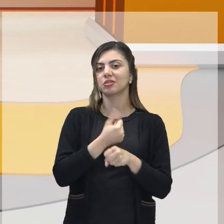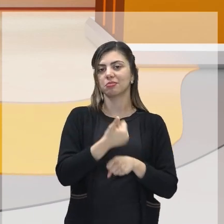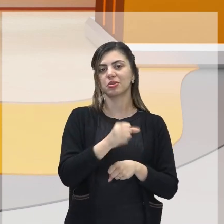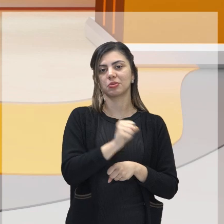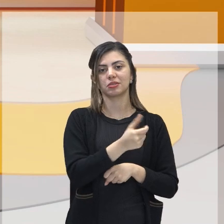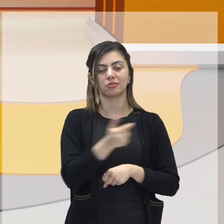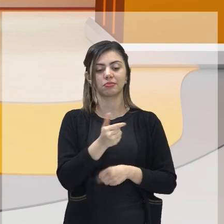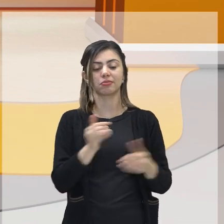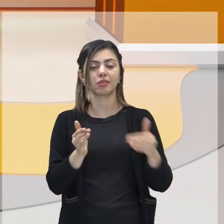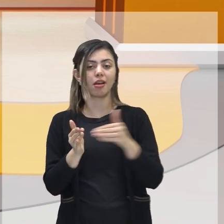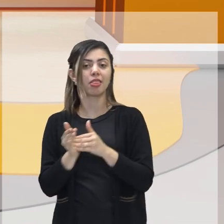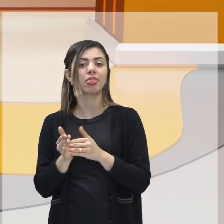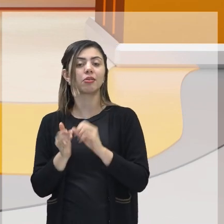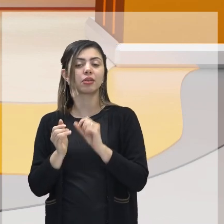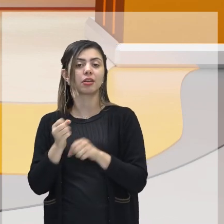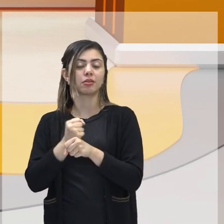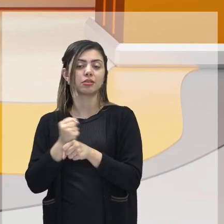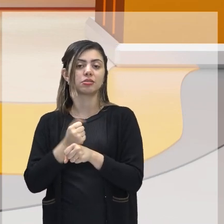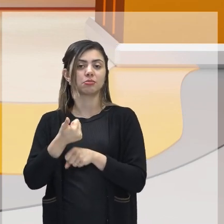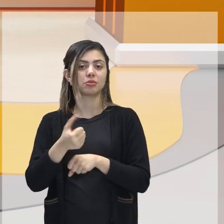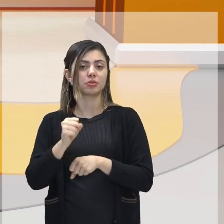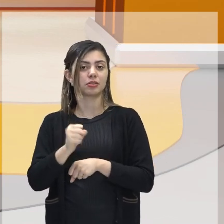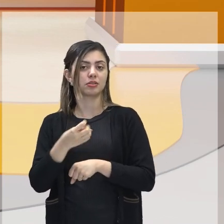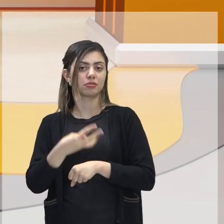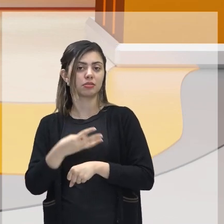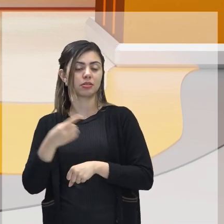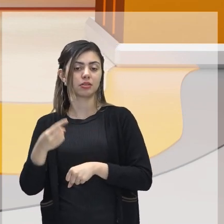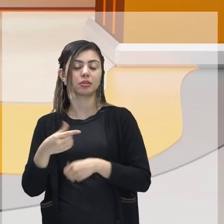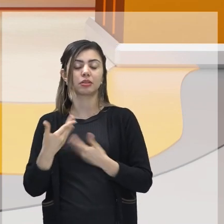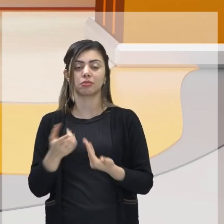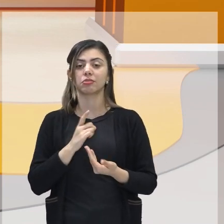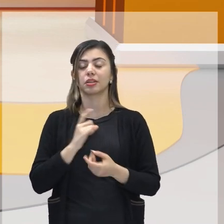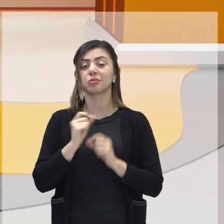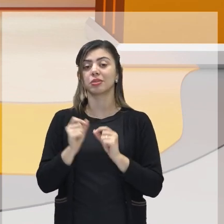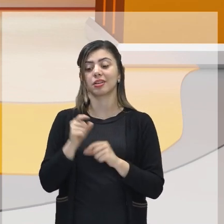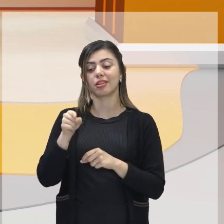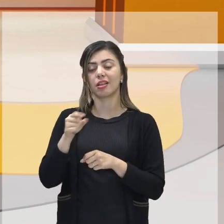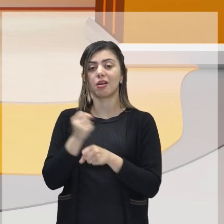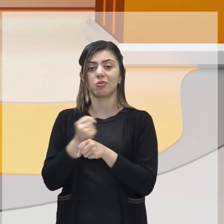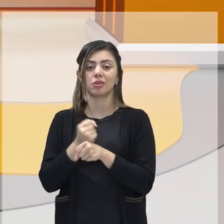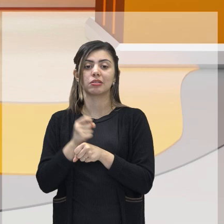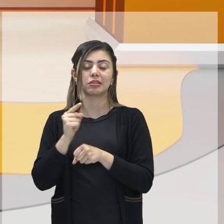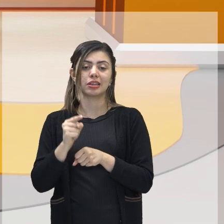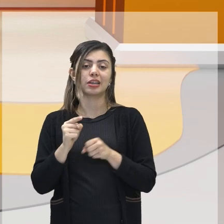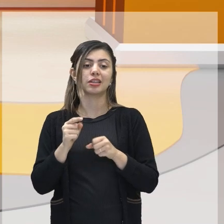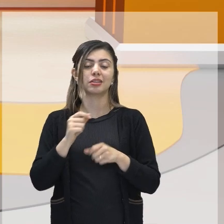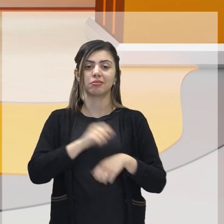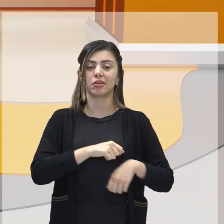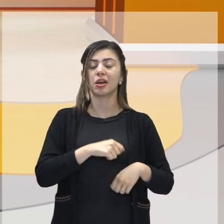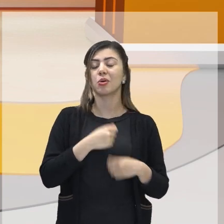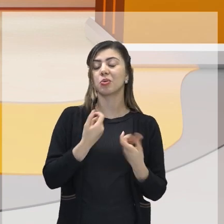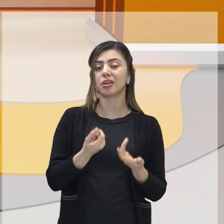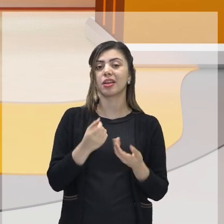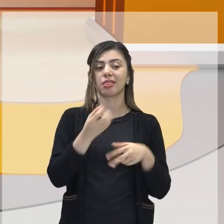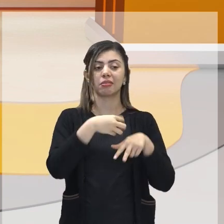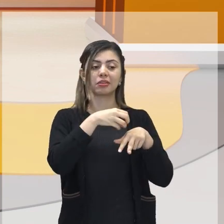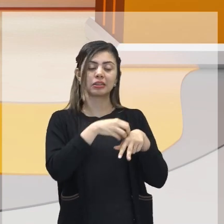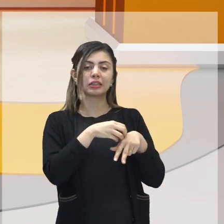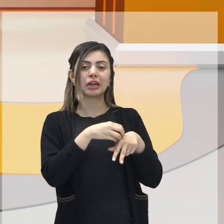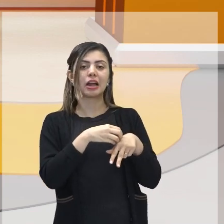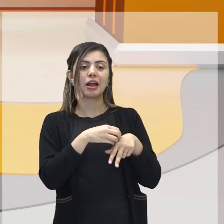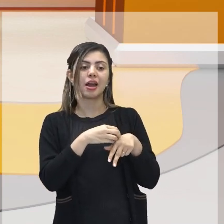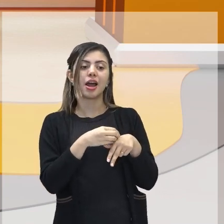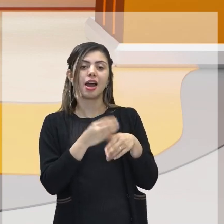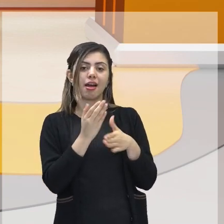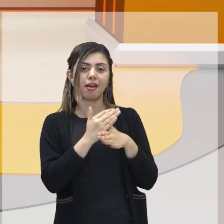até 1831, que é o ano que ele abdica do trono em favor, né, do seu filho Pedro